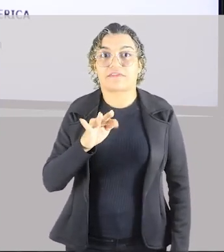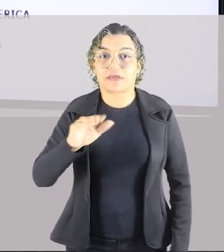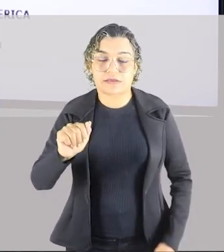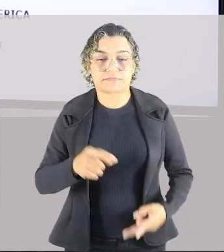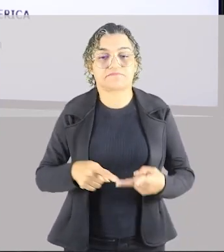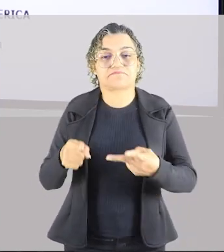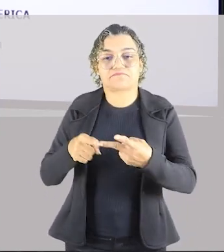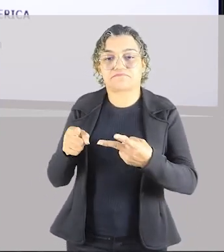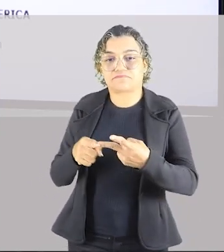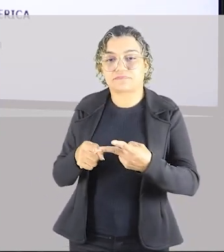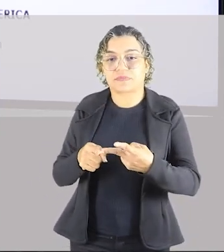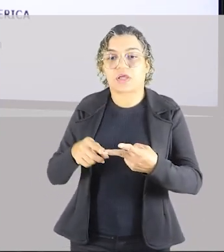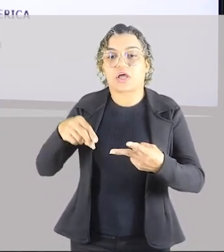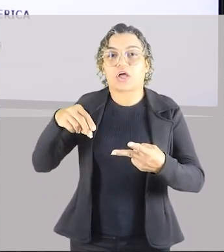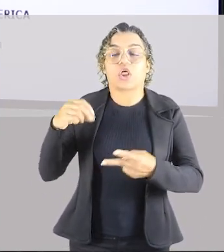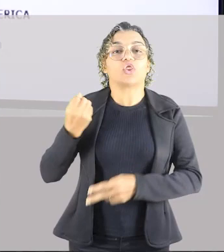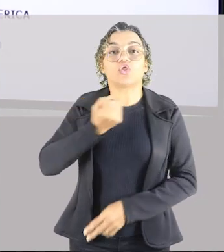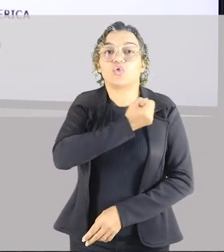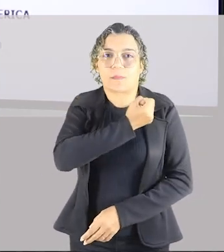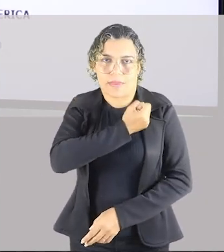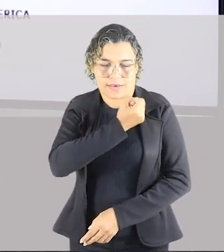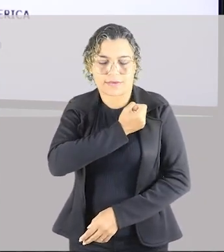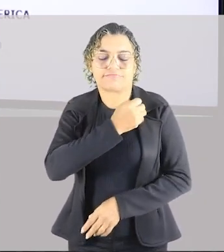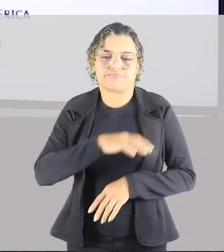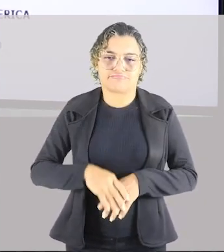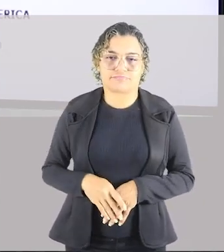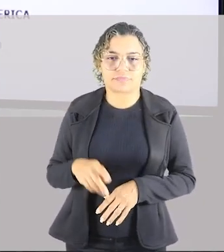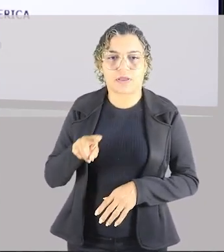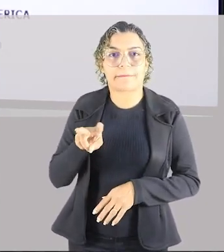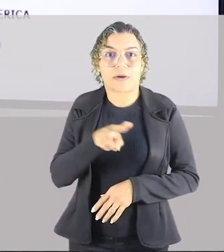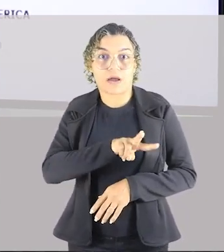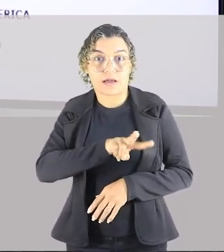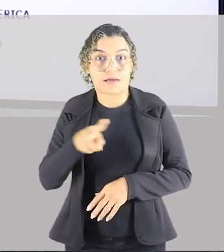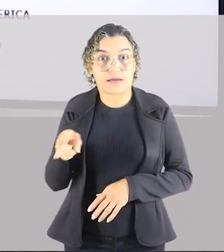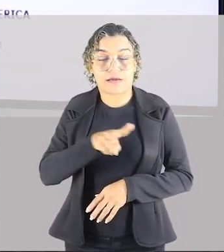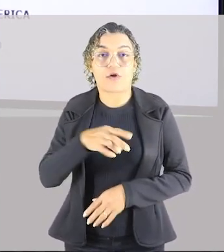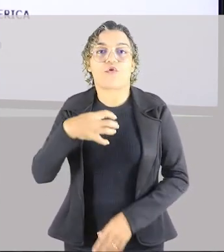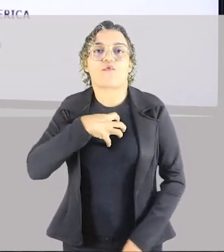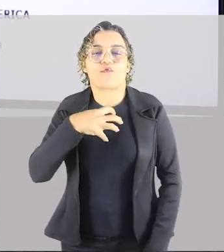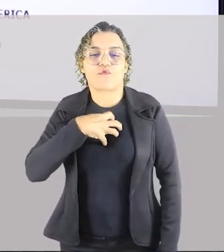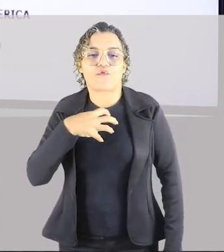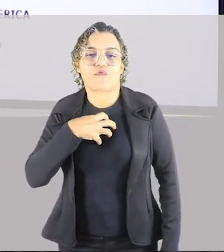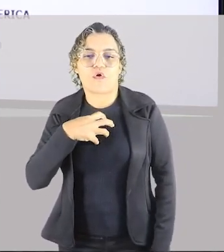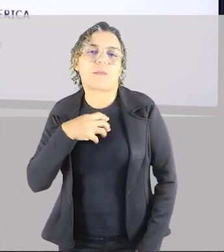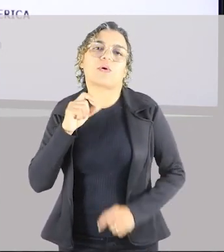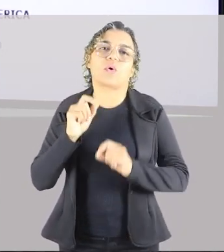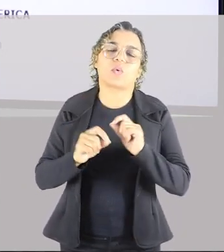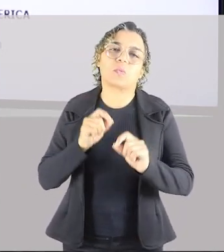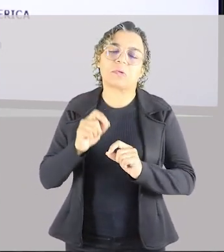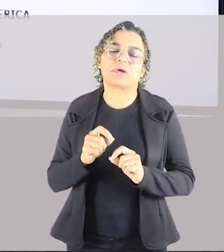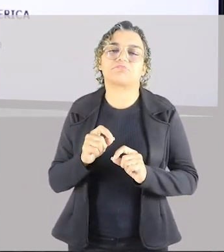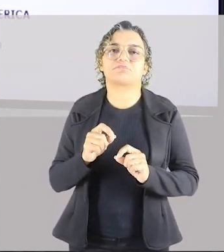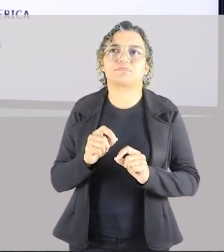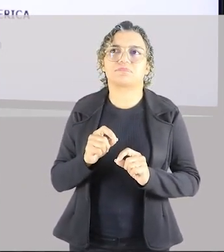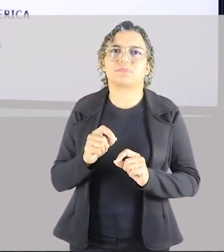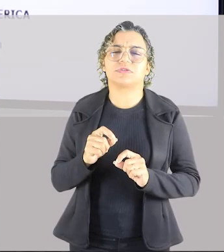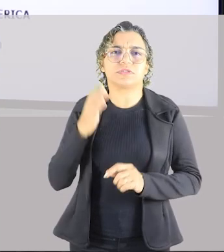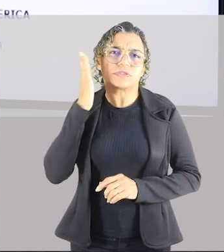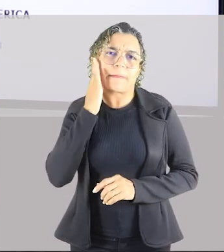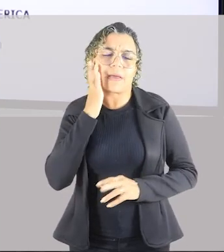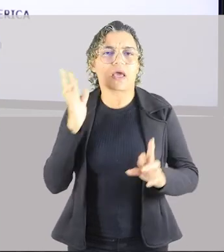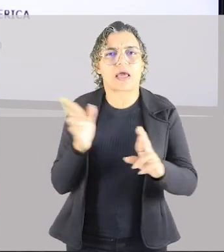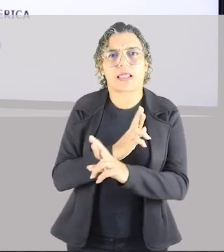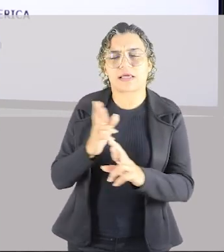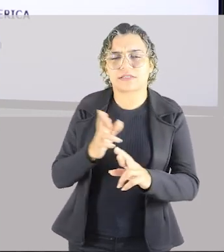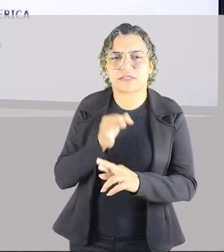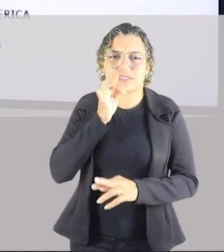nós temos as chamadas escalas numéricas, tá? Essas são as 2 formas de evidenciar essa relação. Quanto